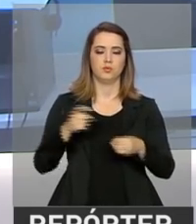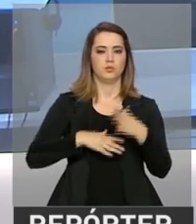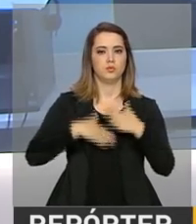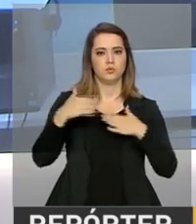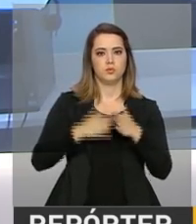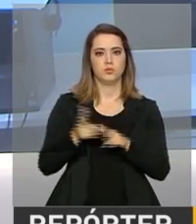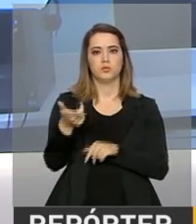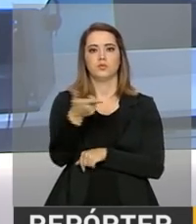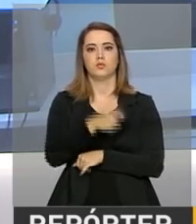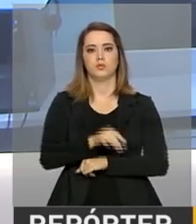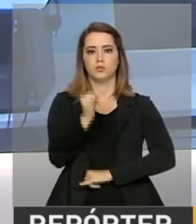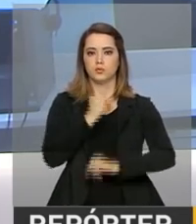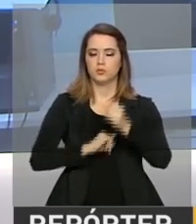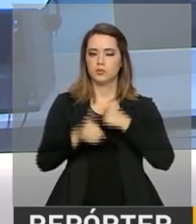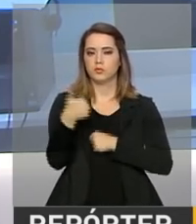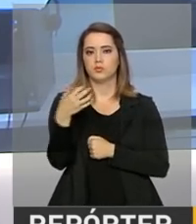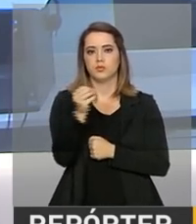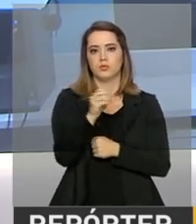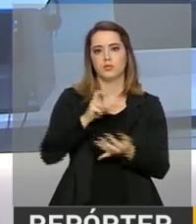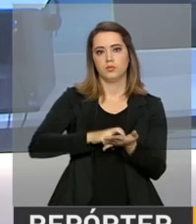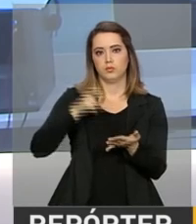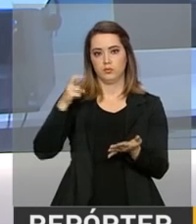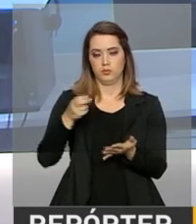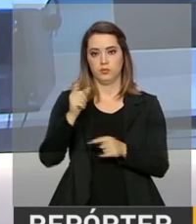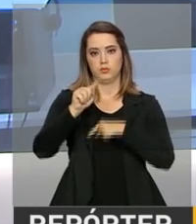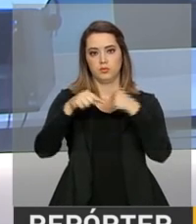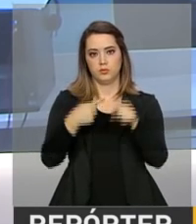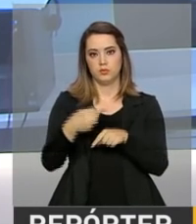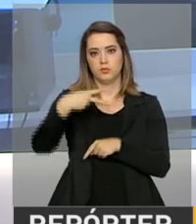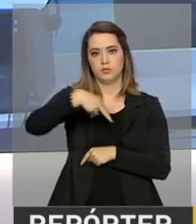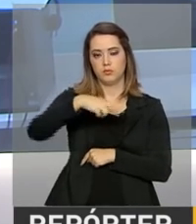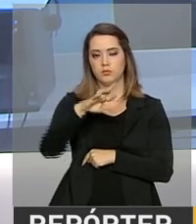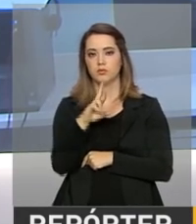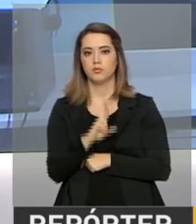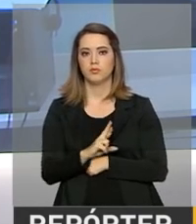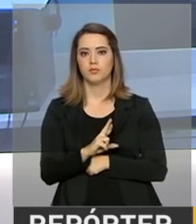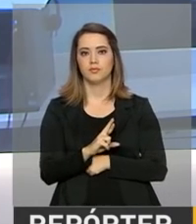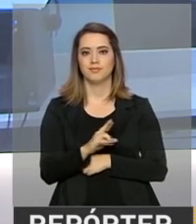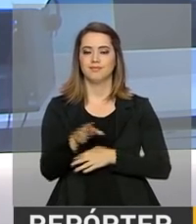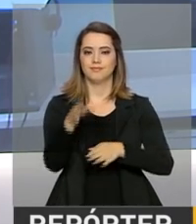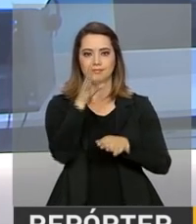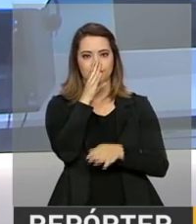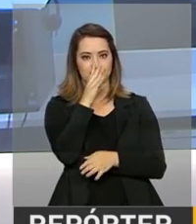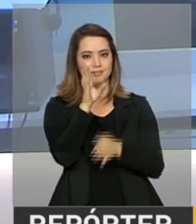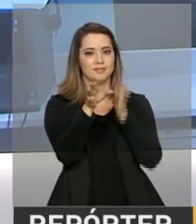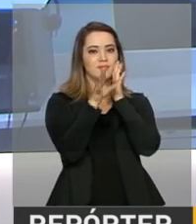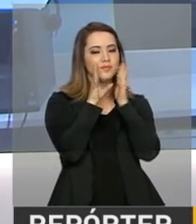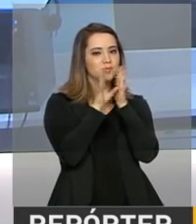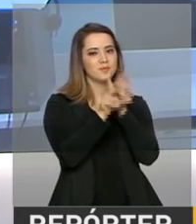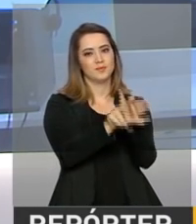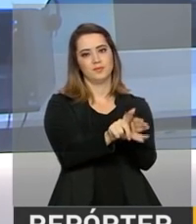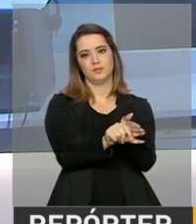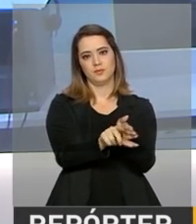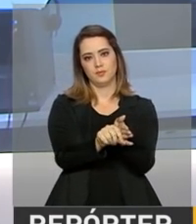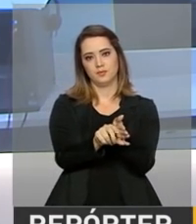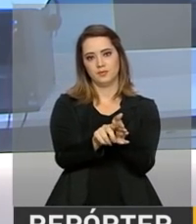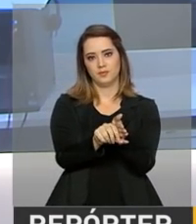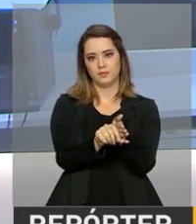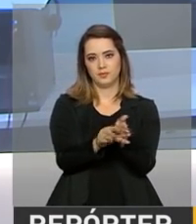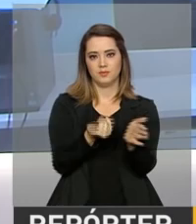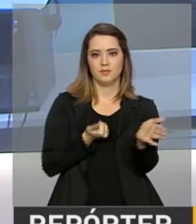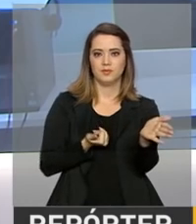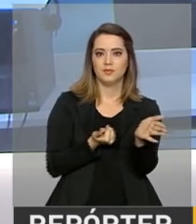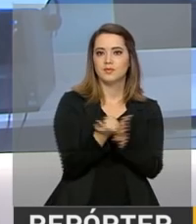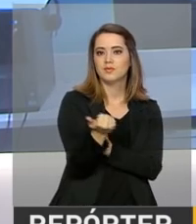momento com outras informações ou às 10 da manhã na próxima edição do Repórter NBR. Acompanhe também as novidades em nossas